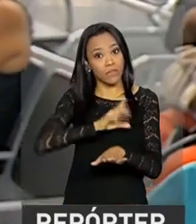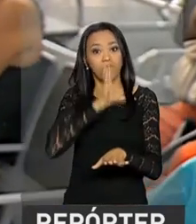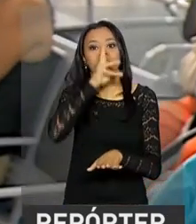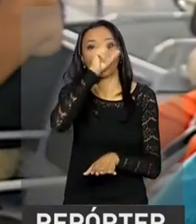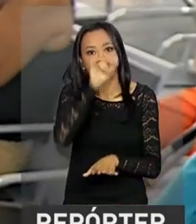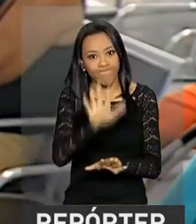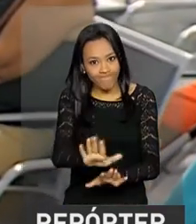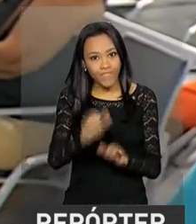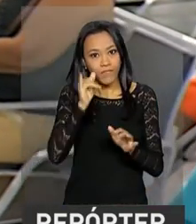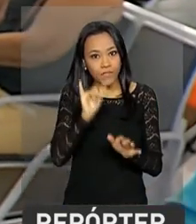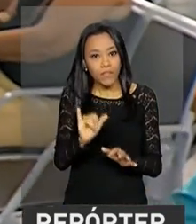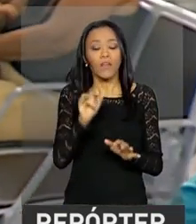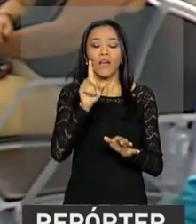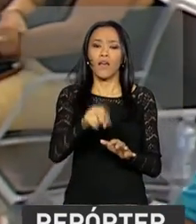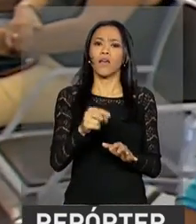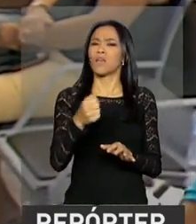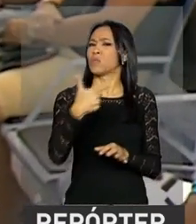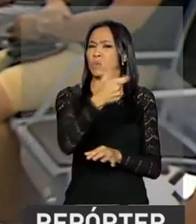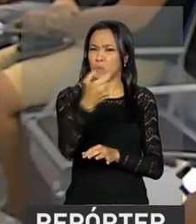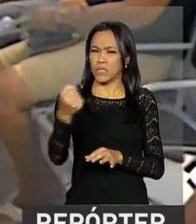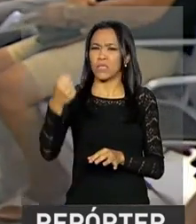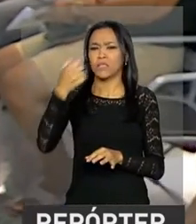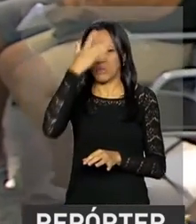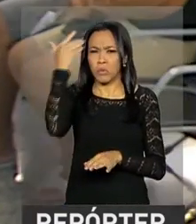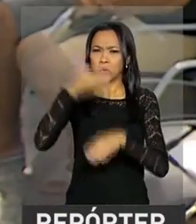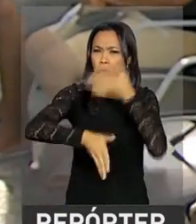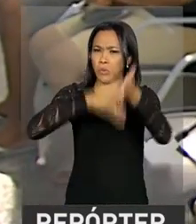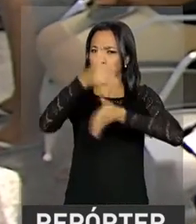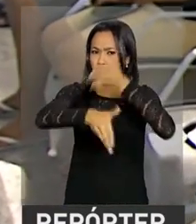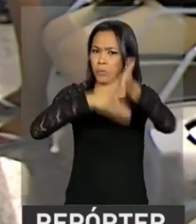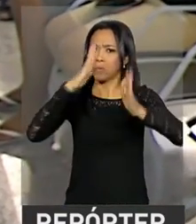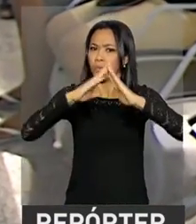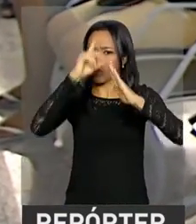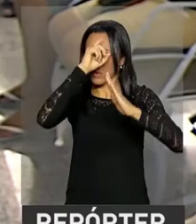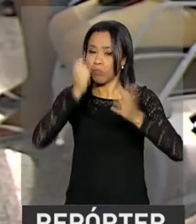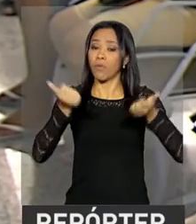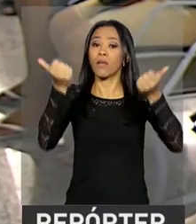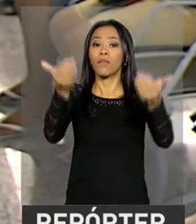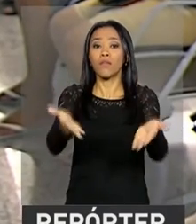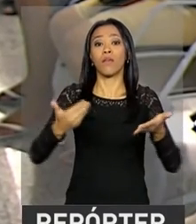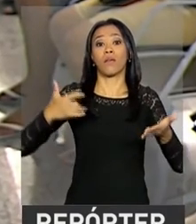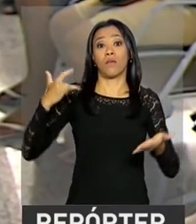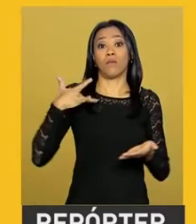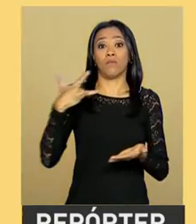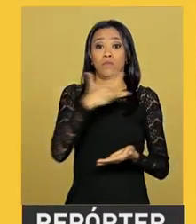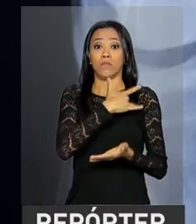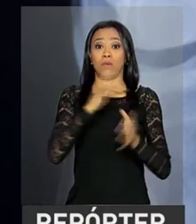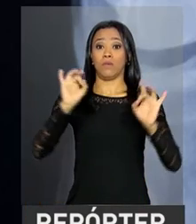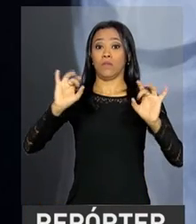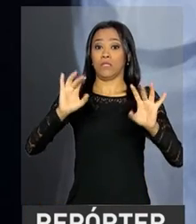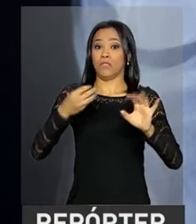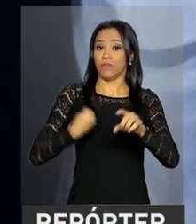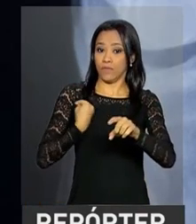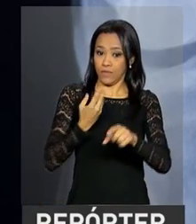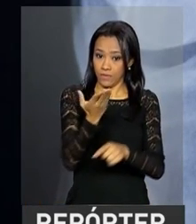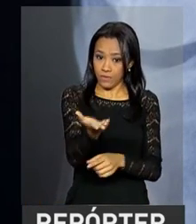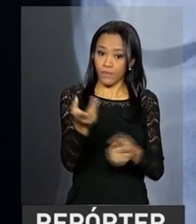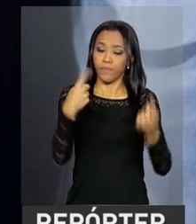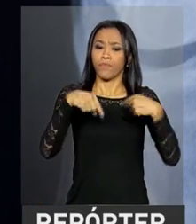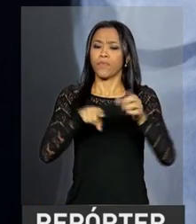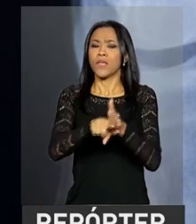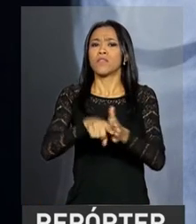são cerca de 200 atendimentos mensais para devolver a qualidade de vida dessas pessoas dados do ministério da saúde